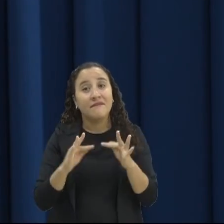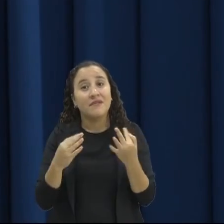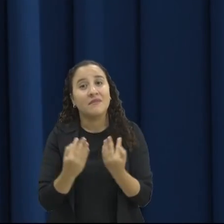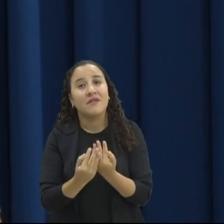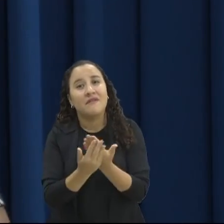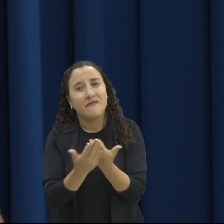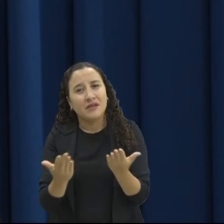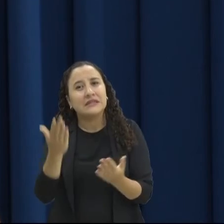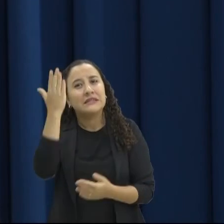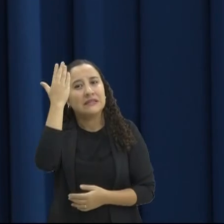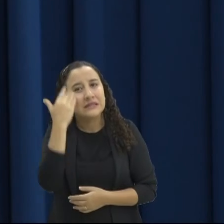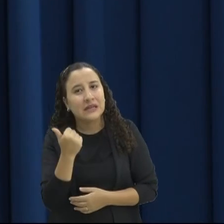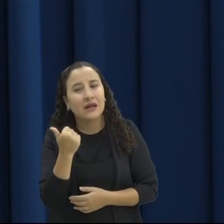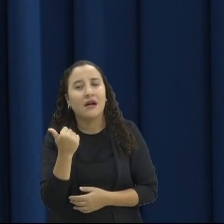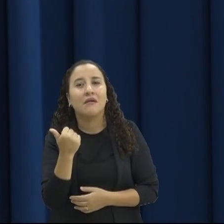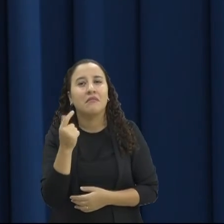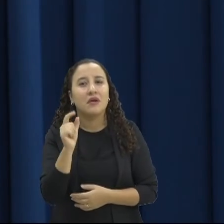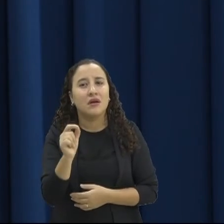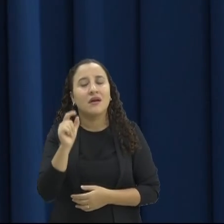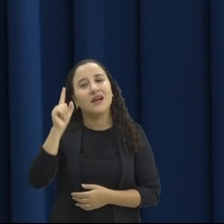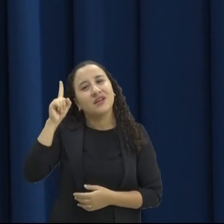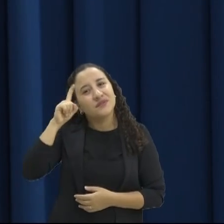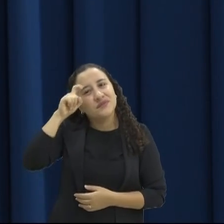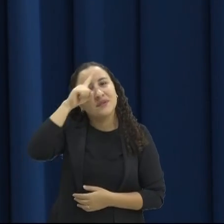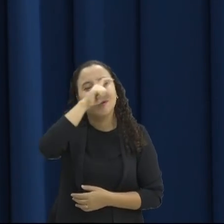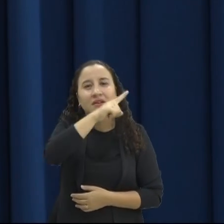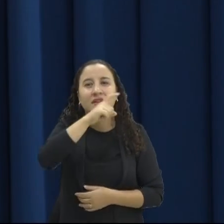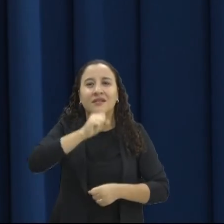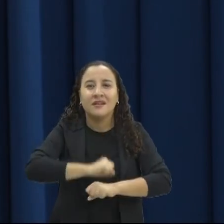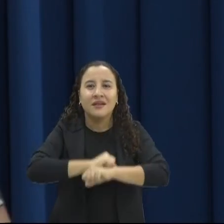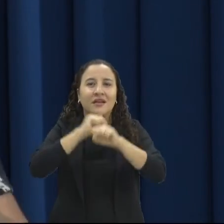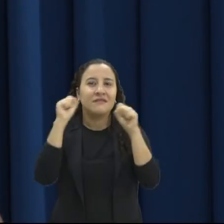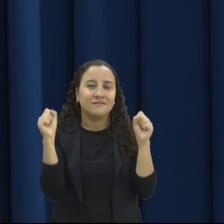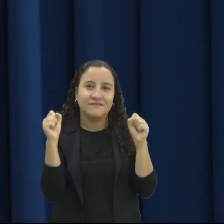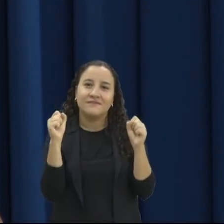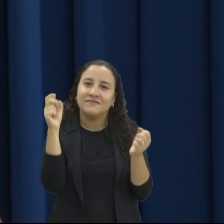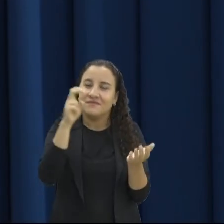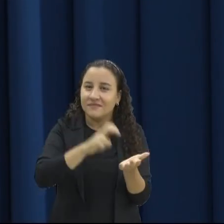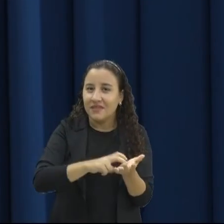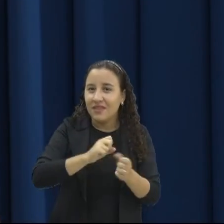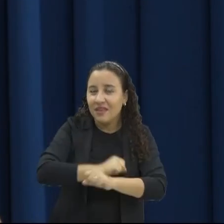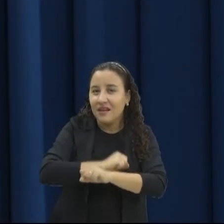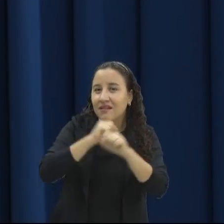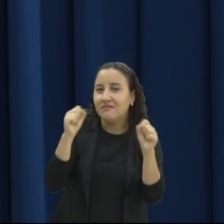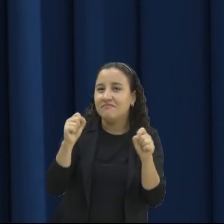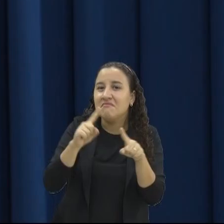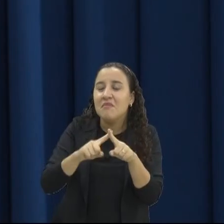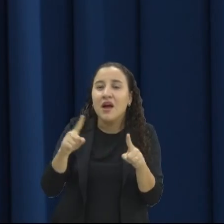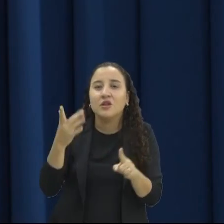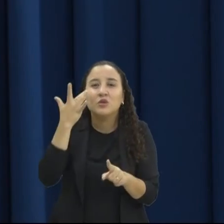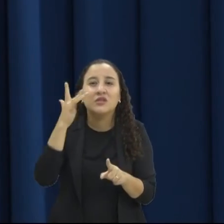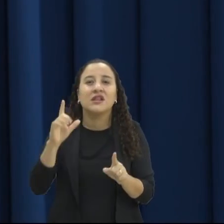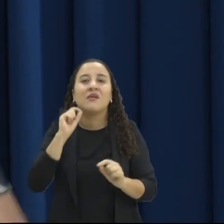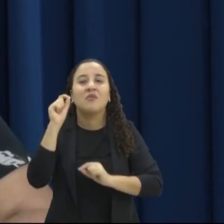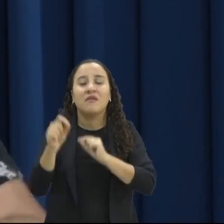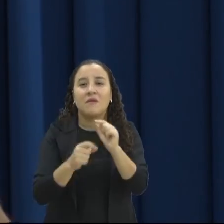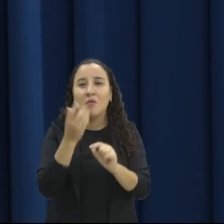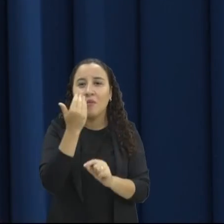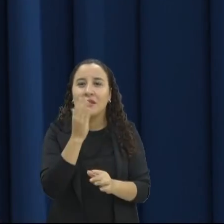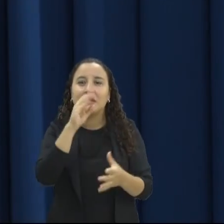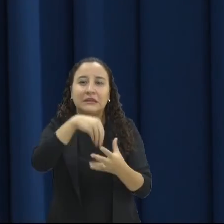aqui, sabe o quanto que é difícil acordar de manhã sem saber o que é que vai botar na